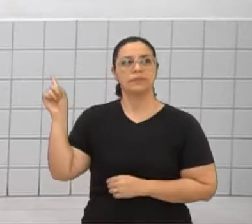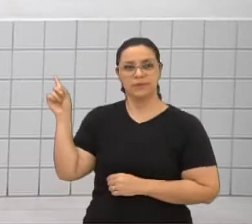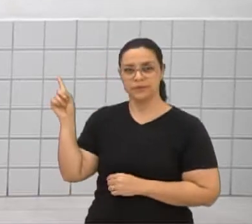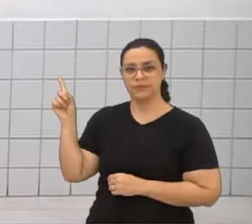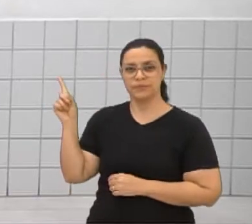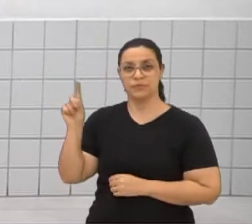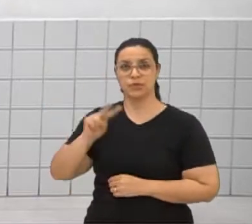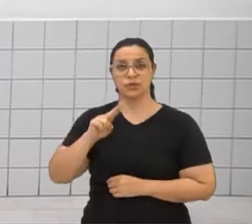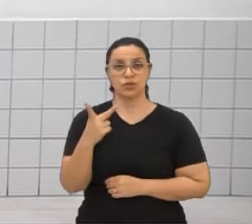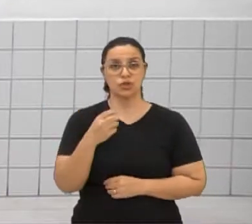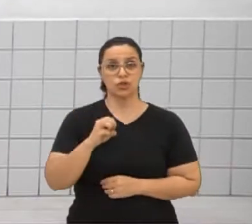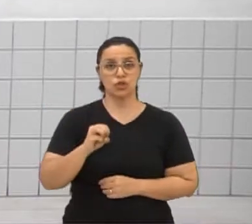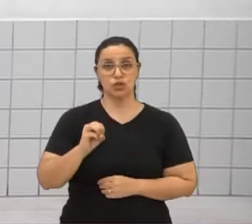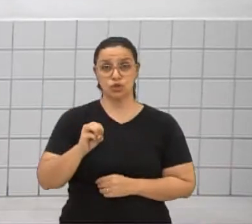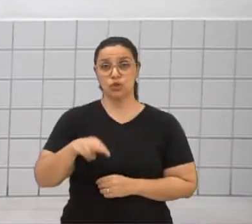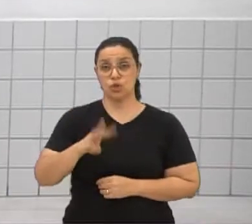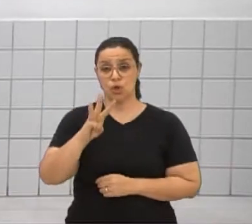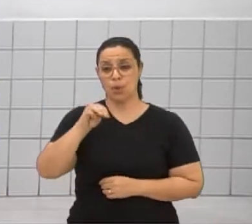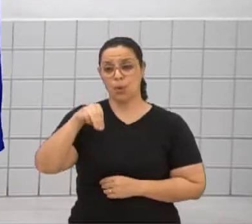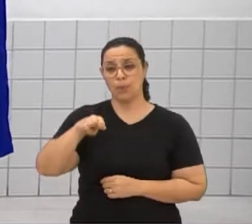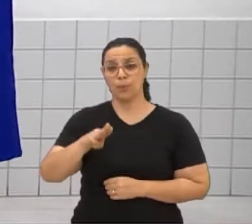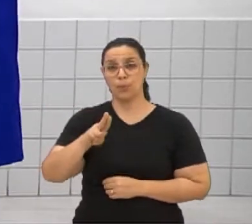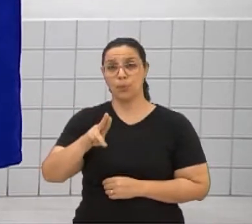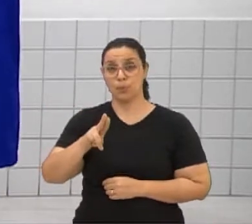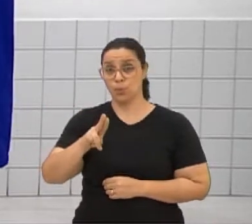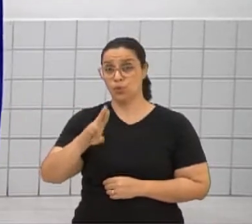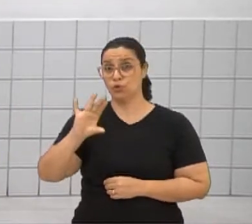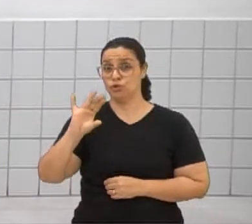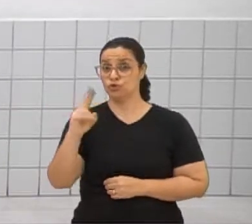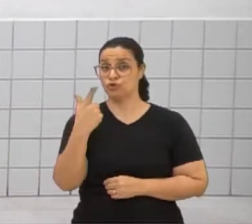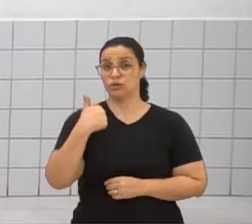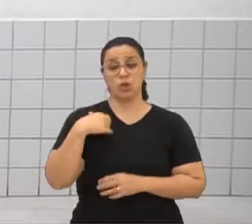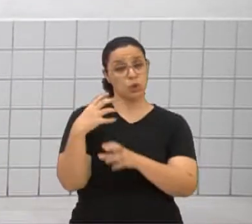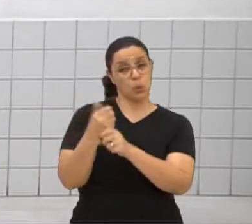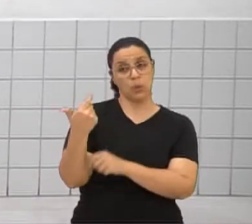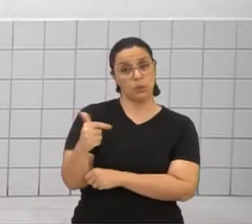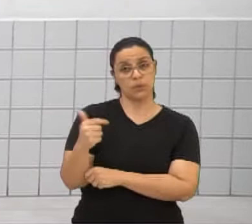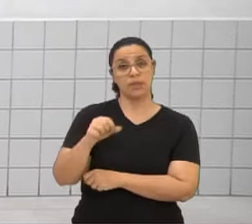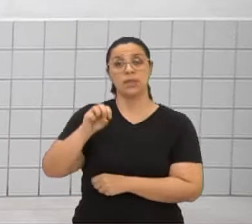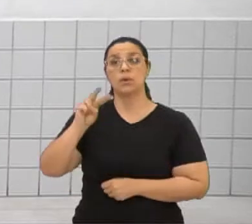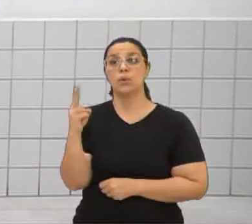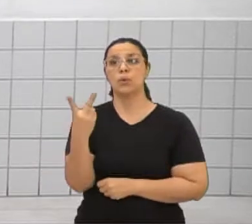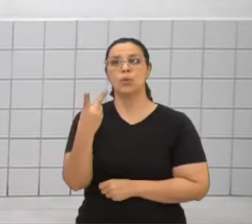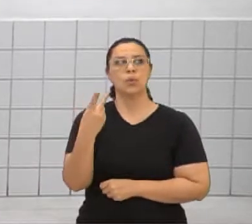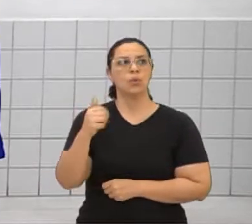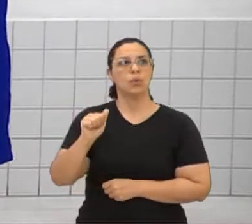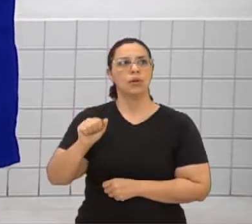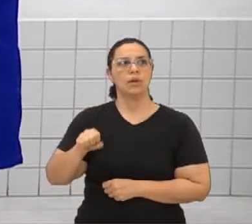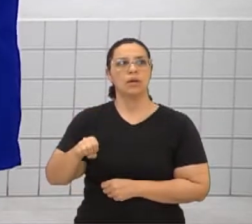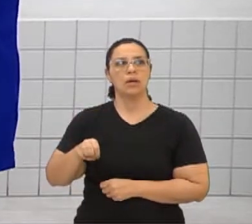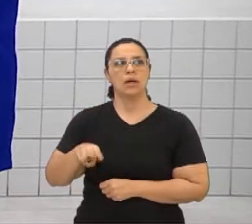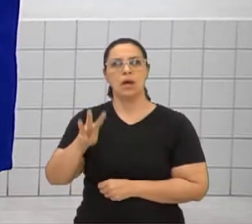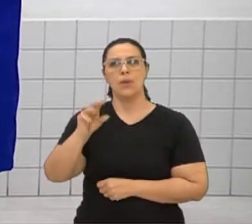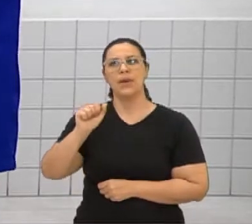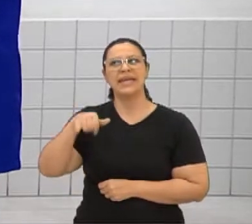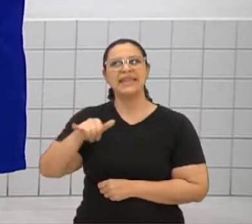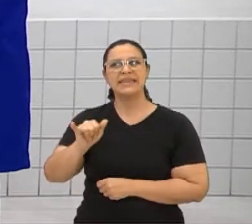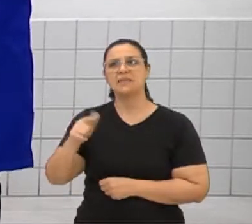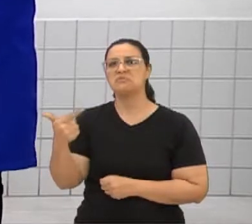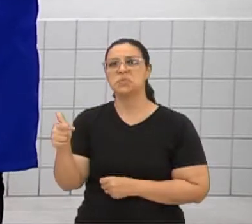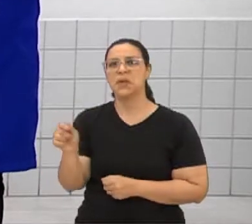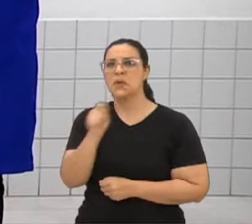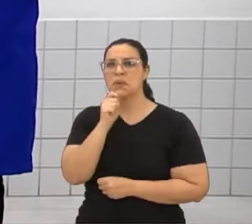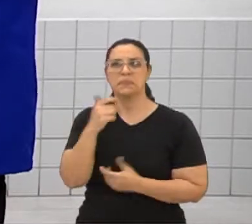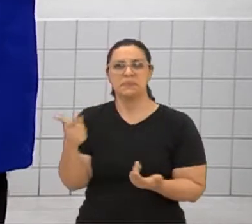romance a gente sabe que é utilizada para incontáveis então não cabe aqui E esse essa de trabalho existe na real e nem